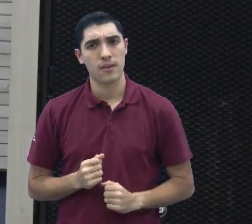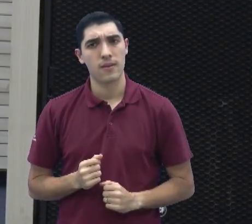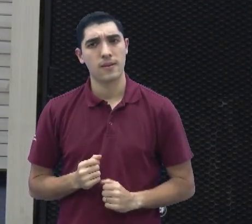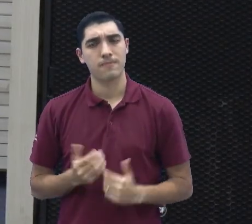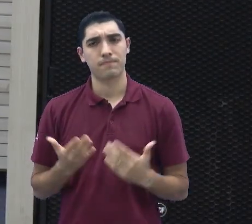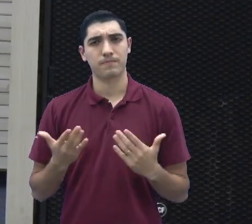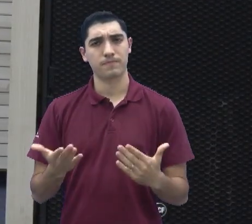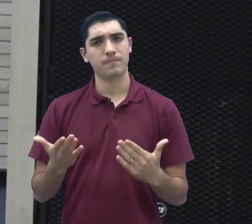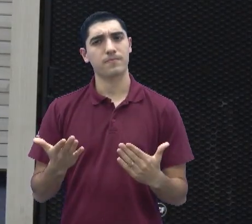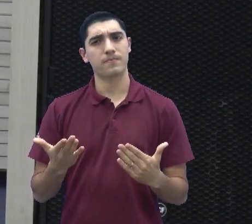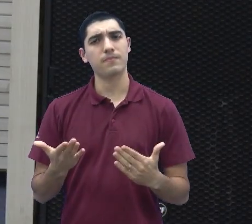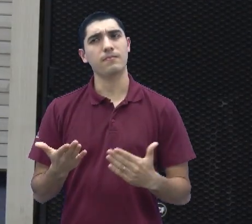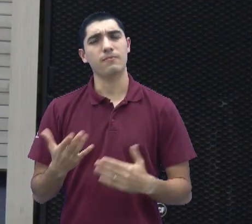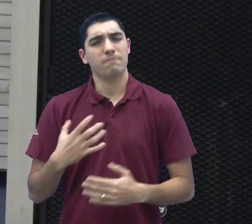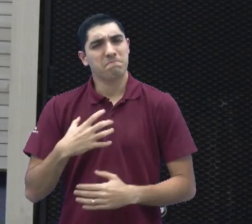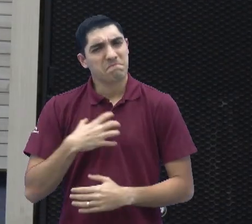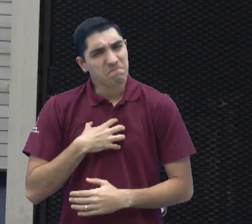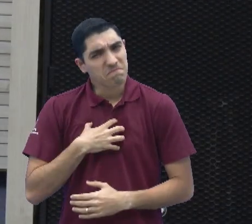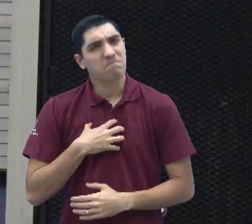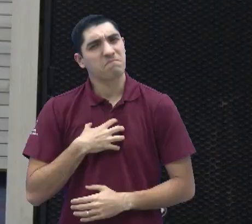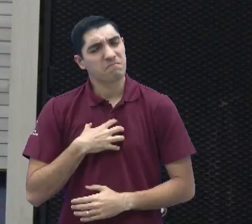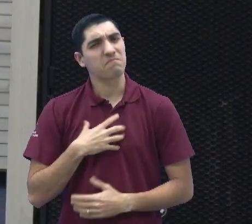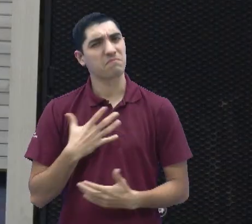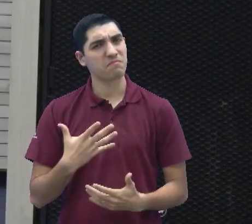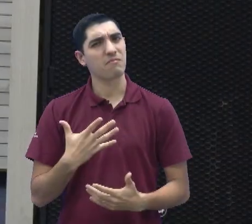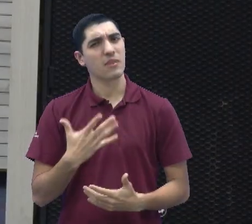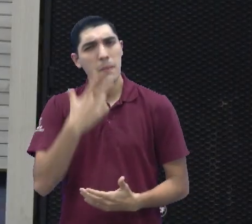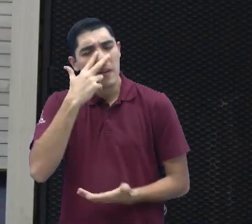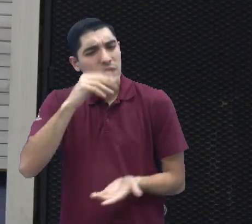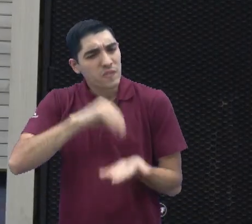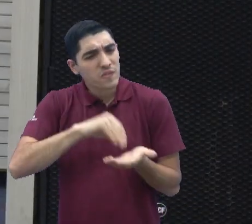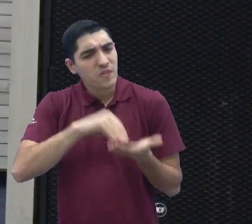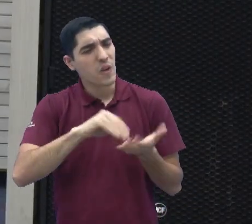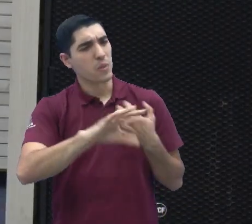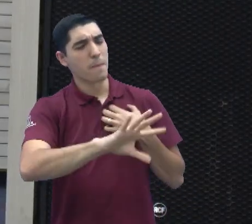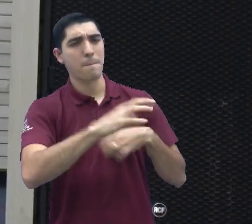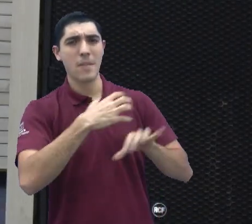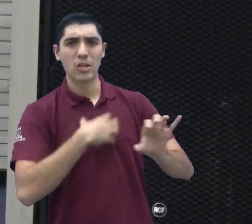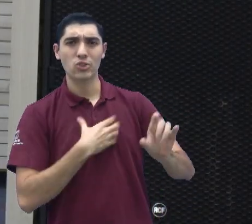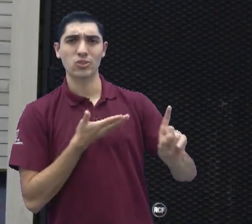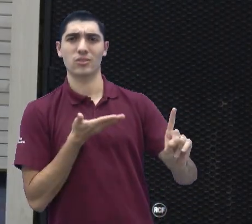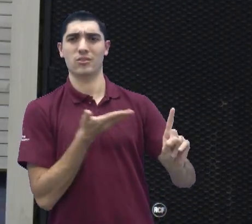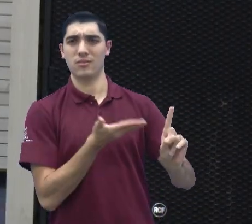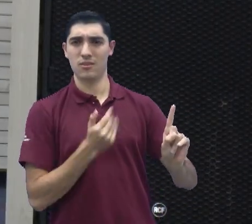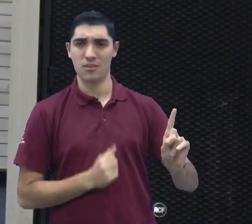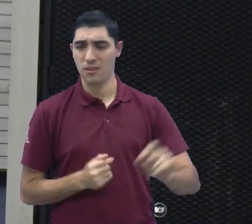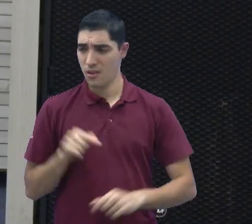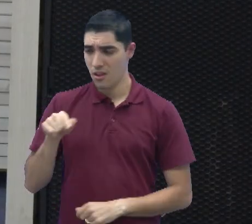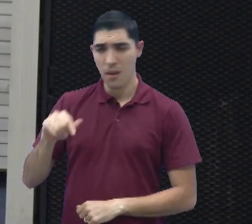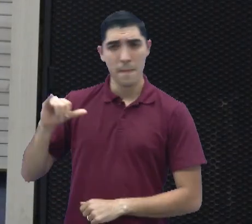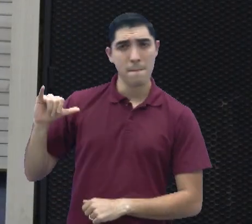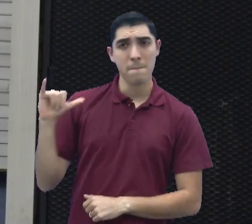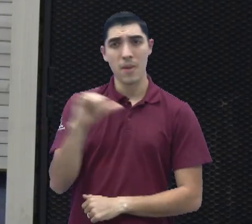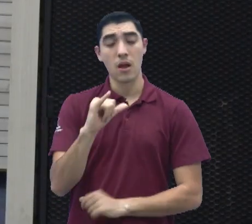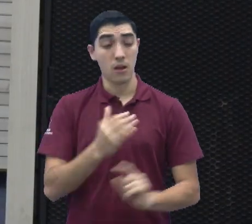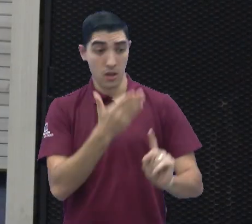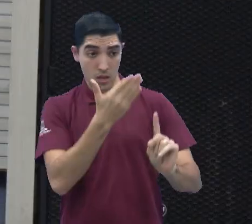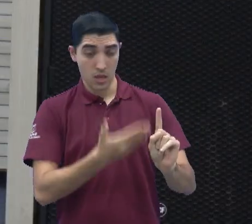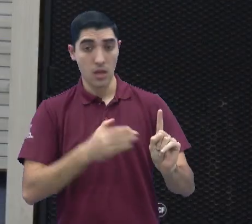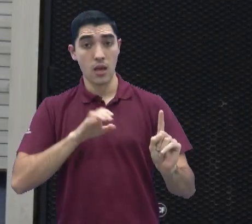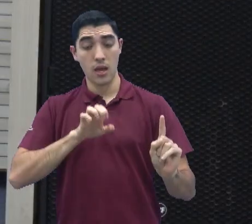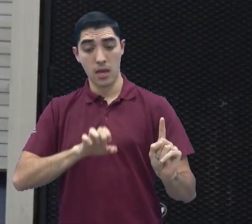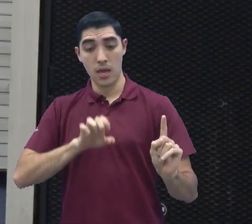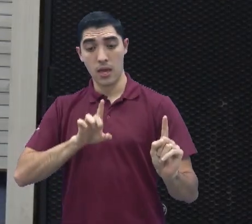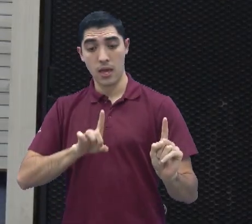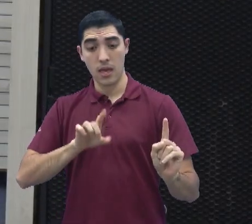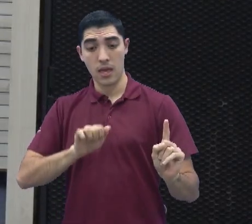muito penal, desumano o que a Embraer está fazendo com o Edão, que é esse trabalhador